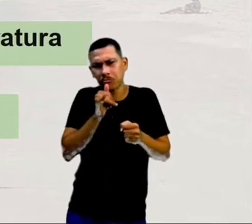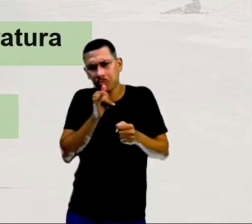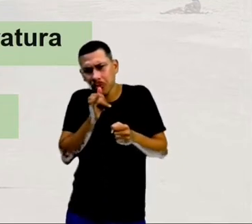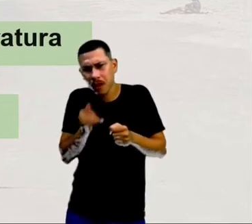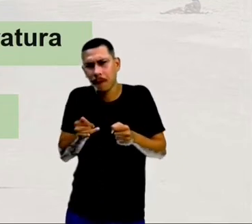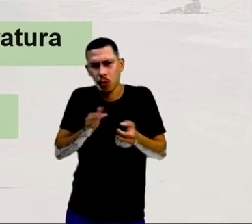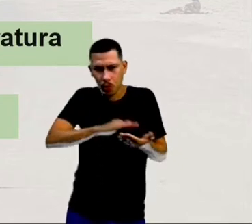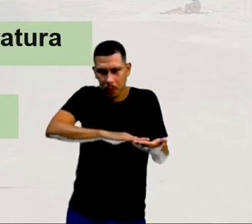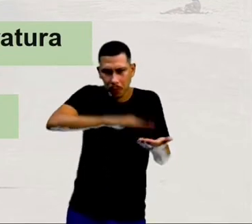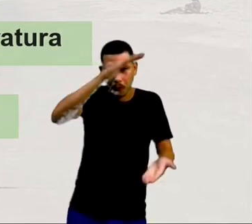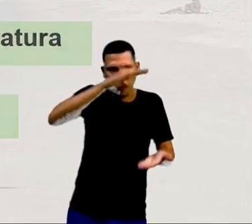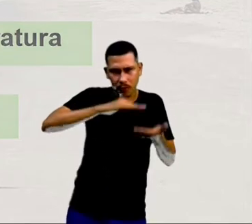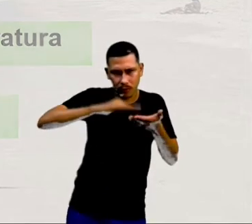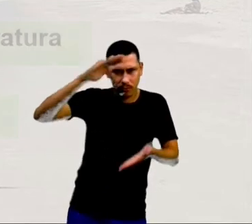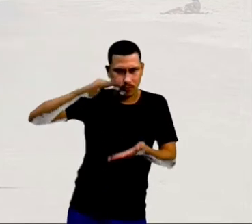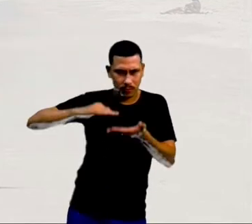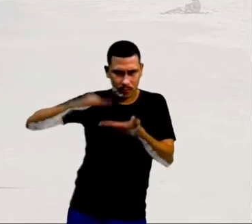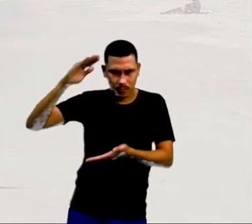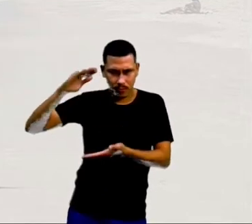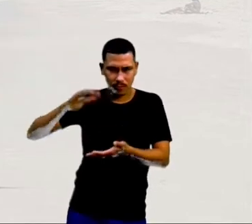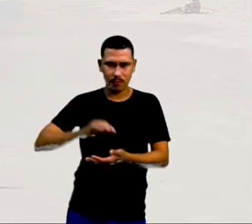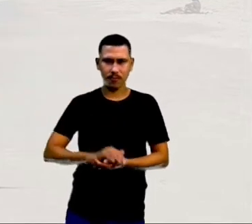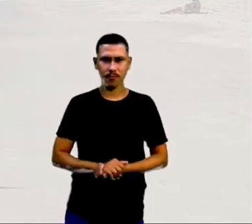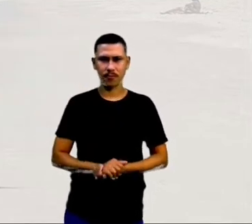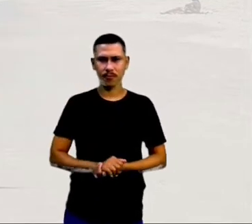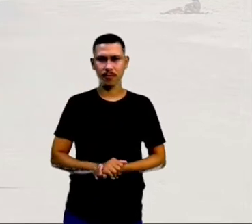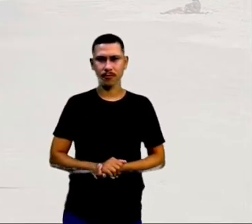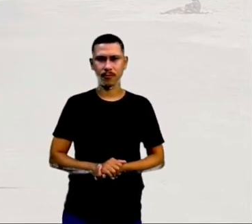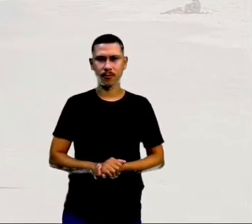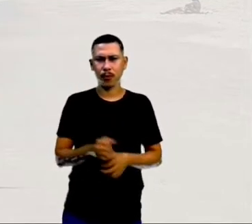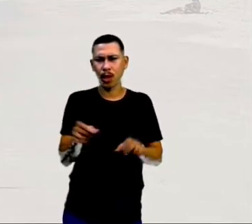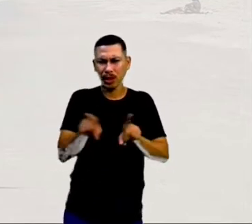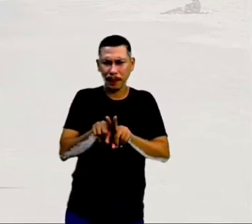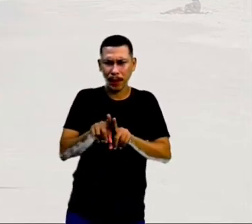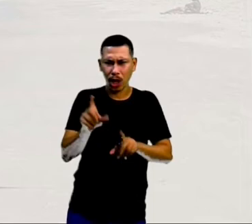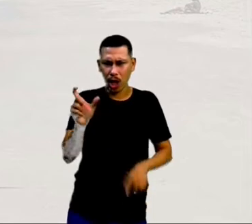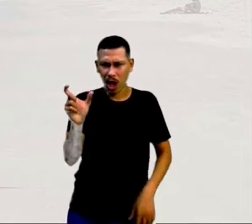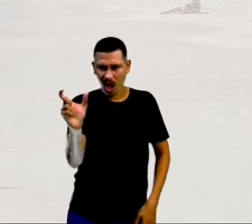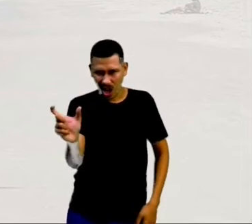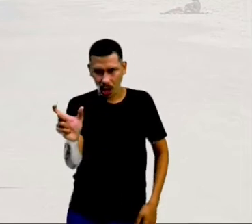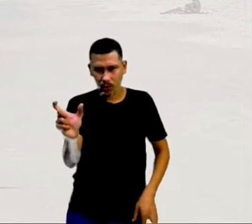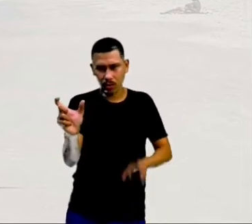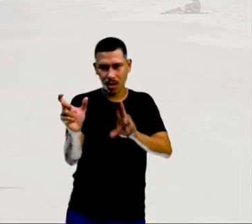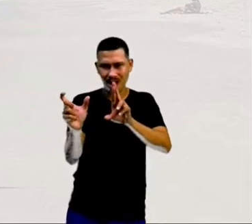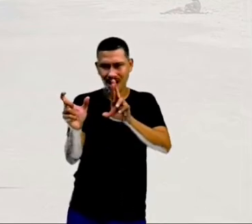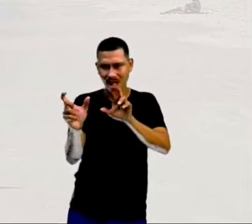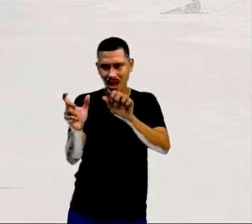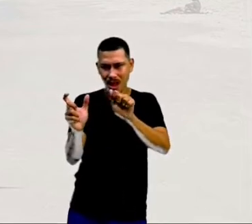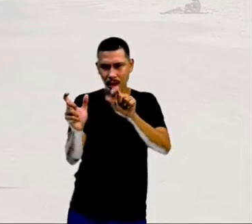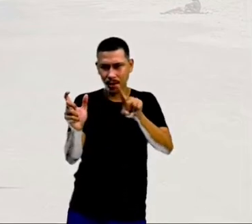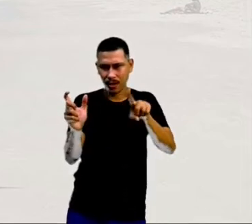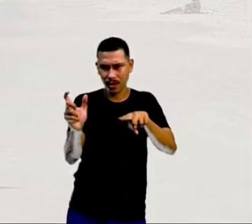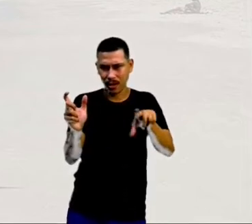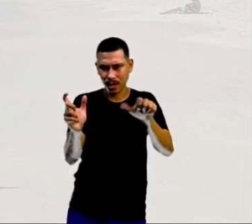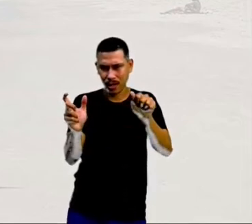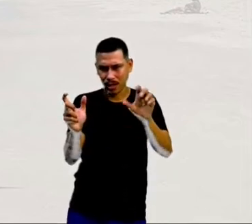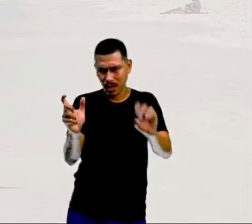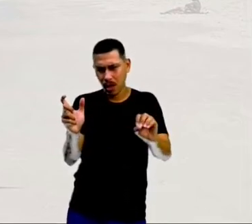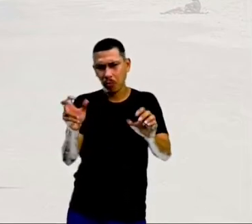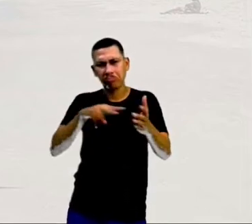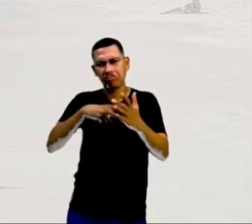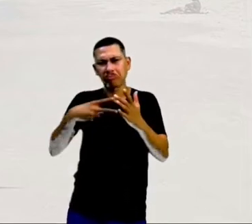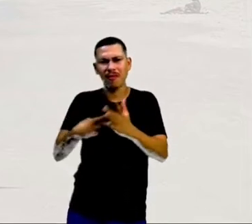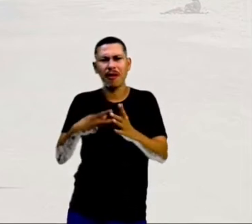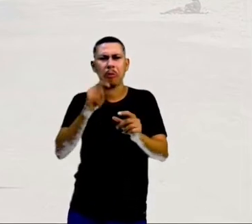grandeza, tá certo? Também outro conceito que a gente vai precisar lembrar é o de razão, tá certo? O que é uma